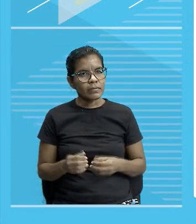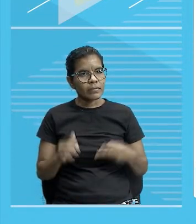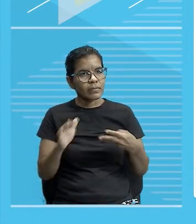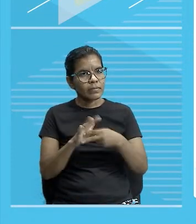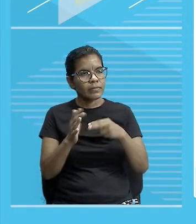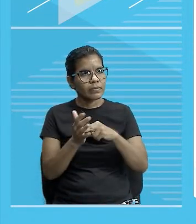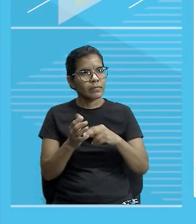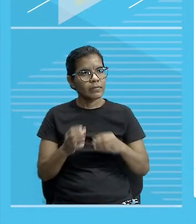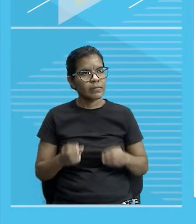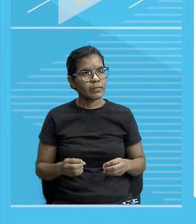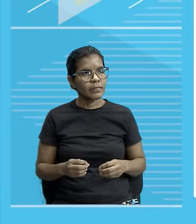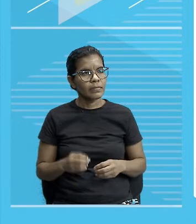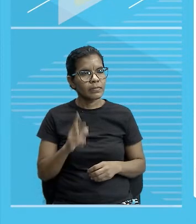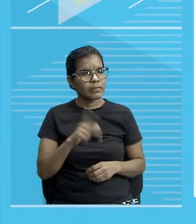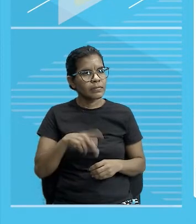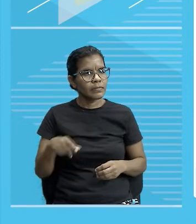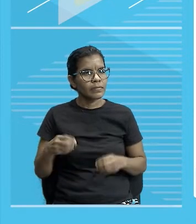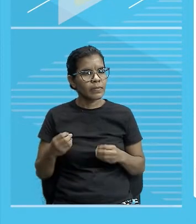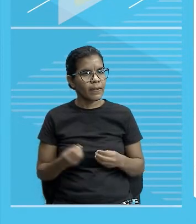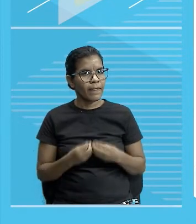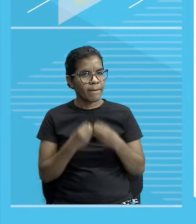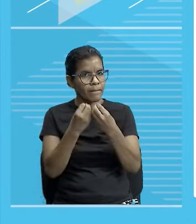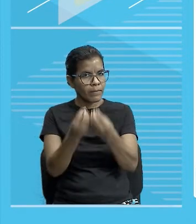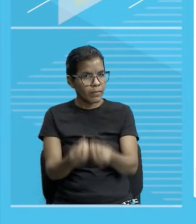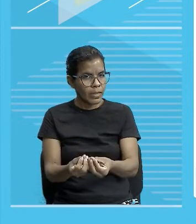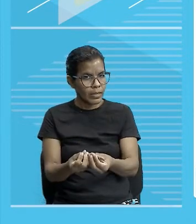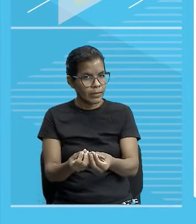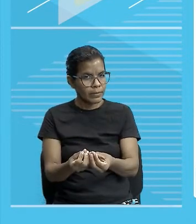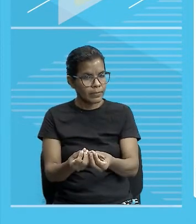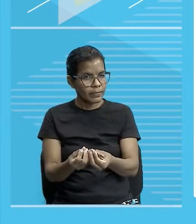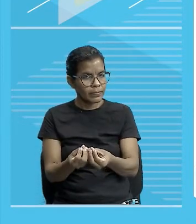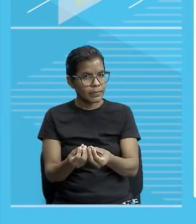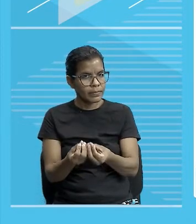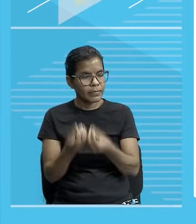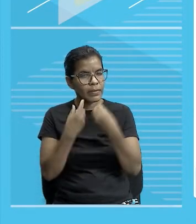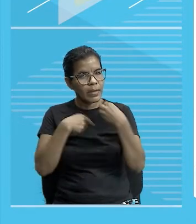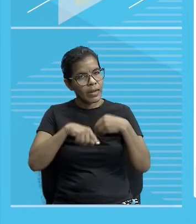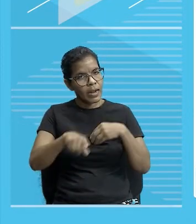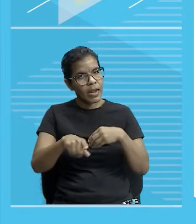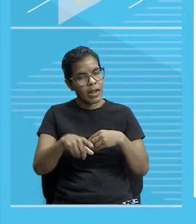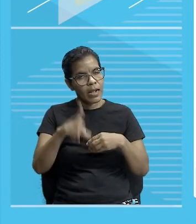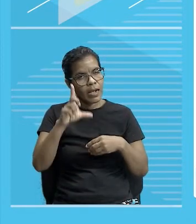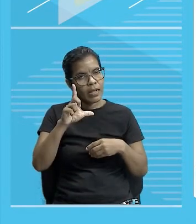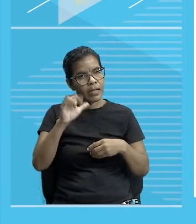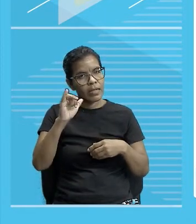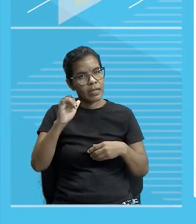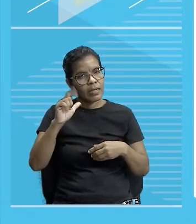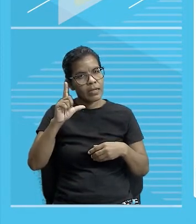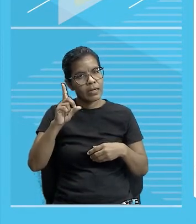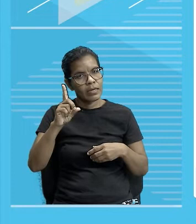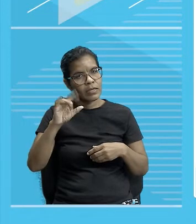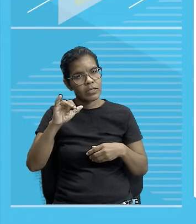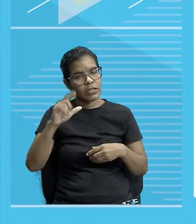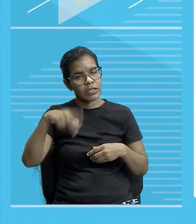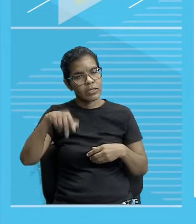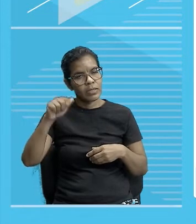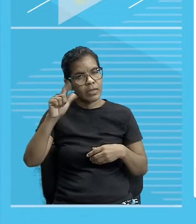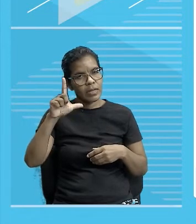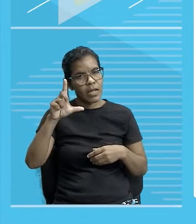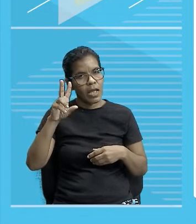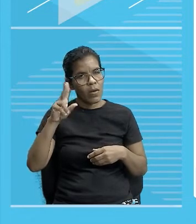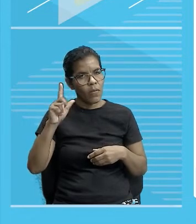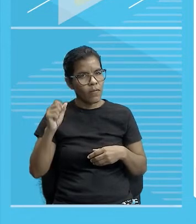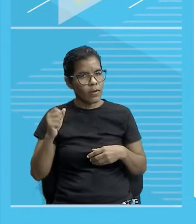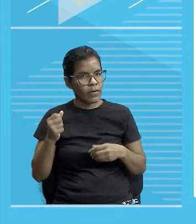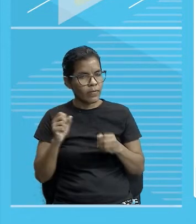eu peço para a Lindinalva fazer um serviço lá em casa